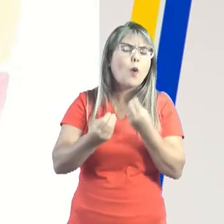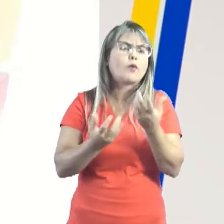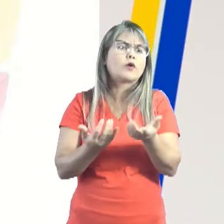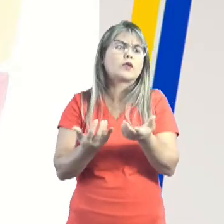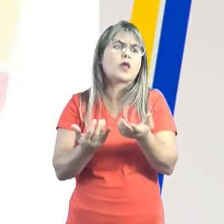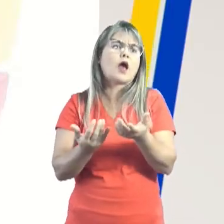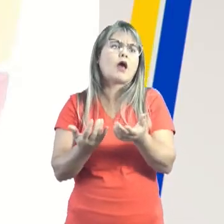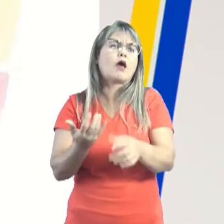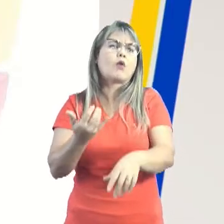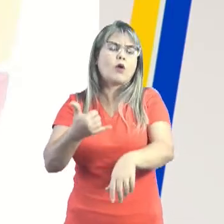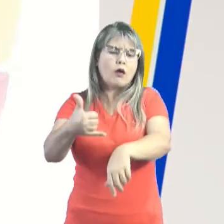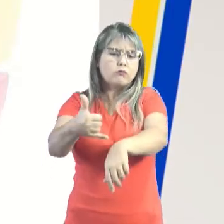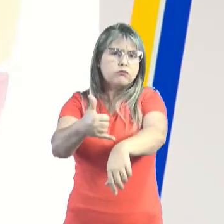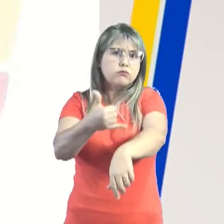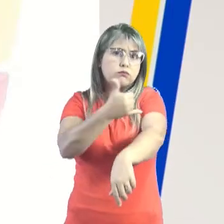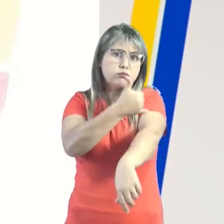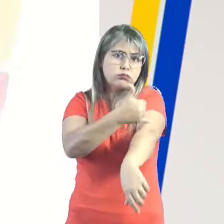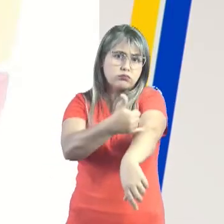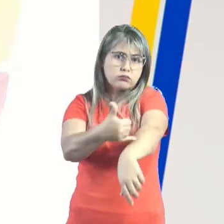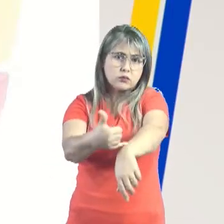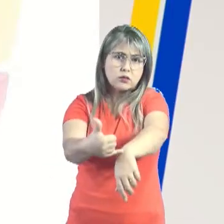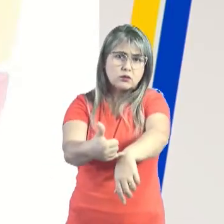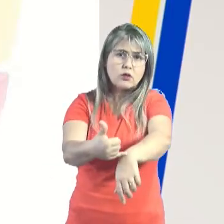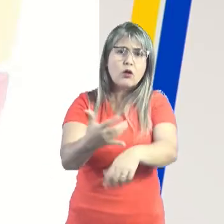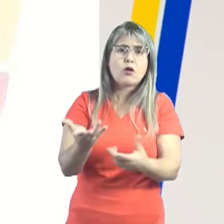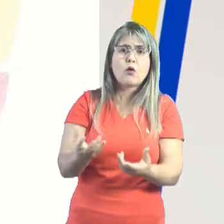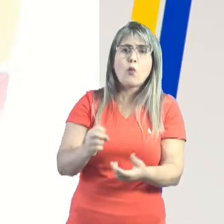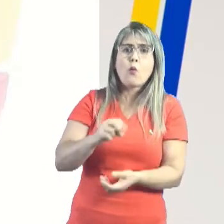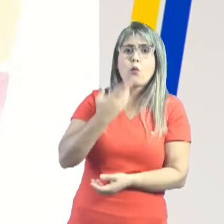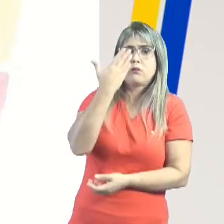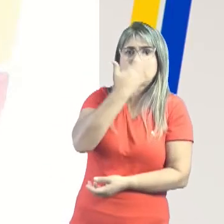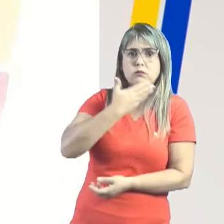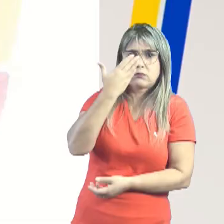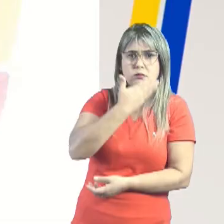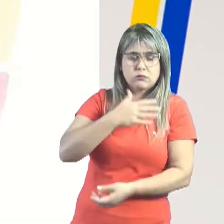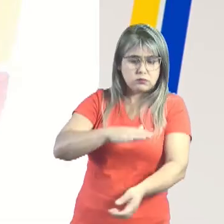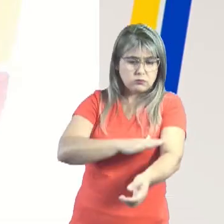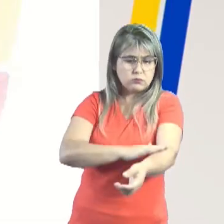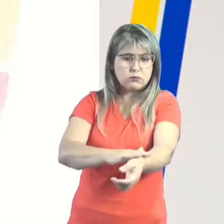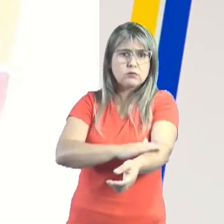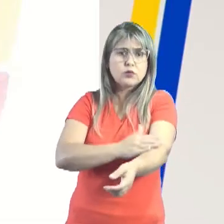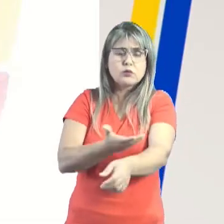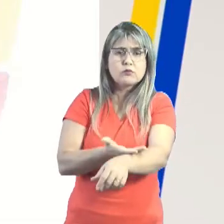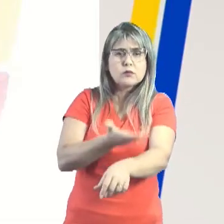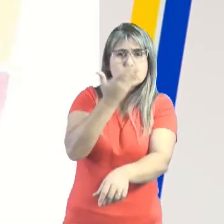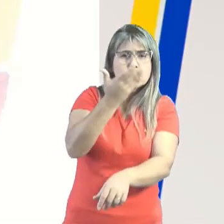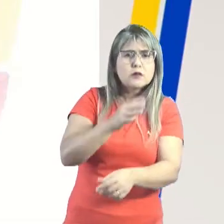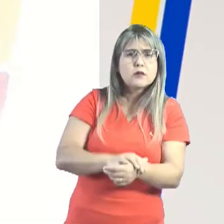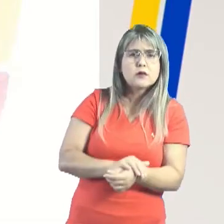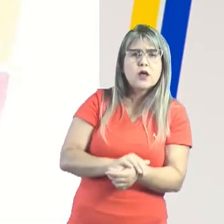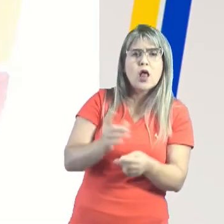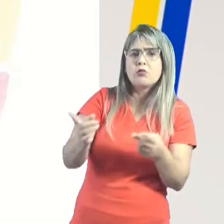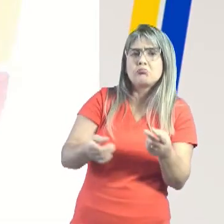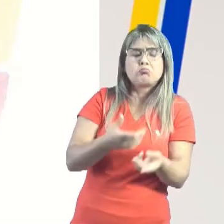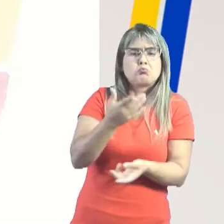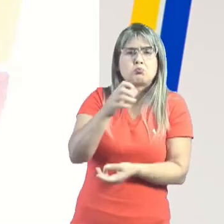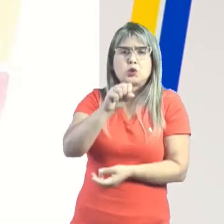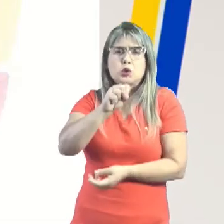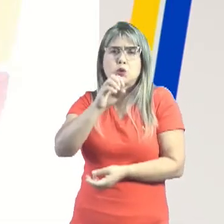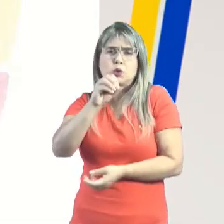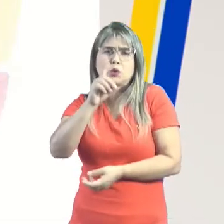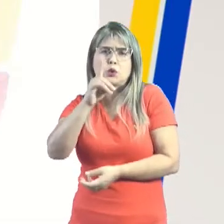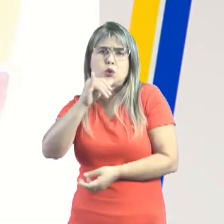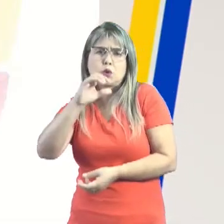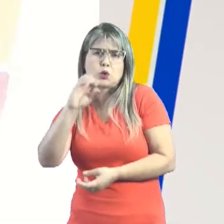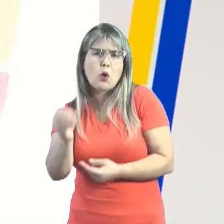está a sua glicose, o seu nível de sódio, o seu nível de potássio, e aí ele